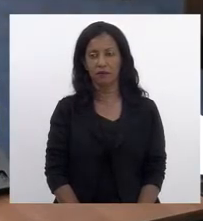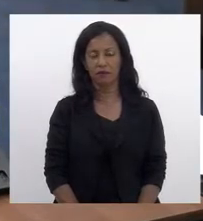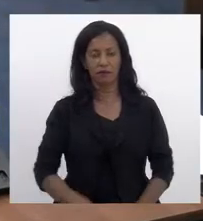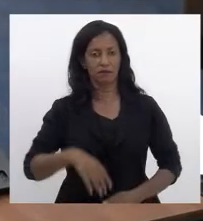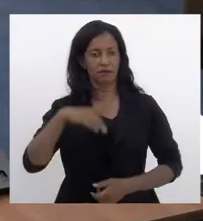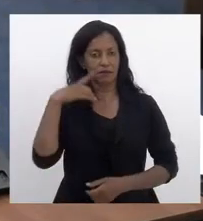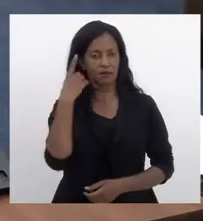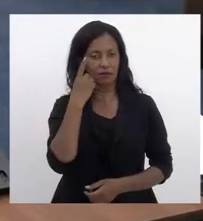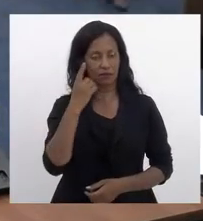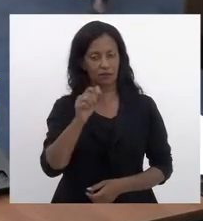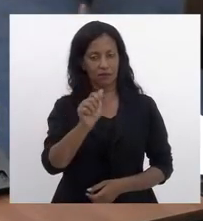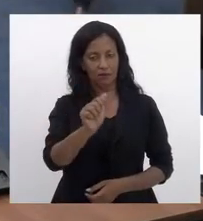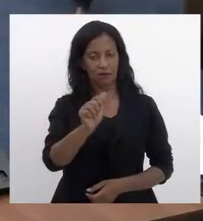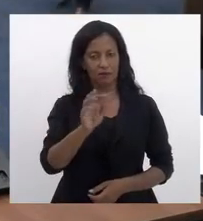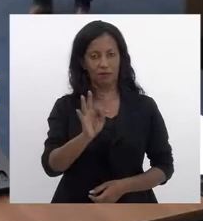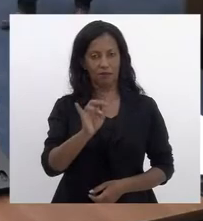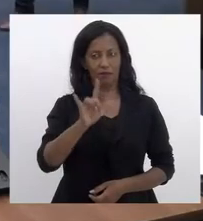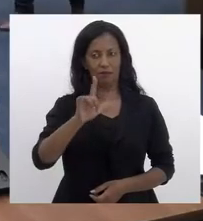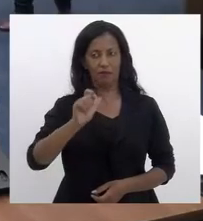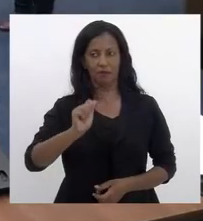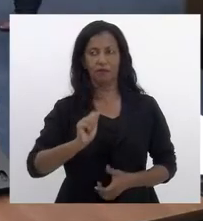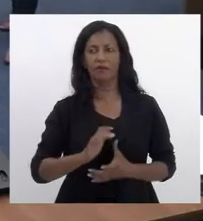Deputado Átila Nunes.